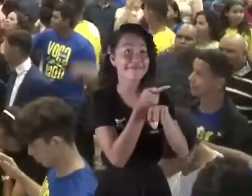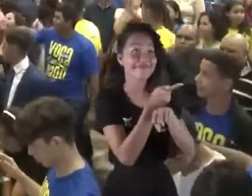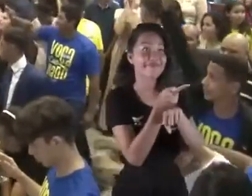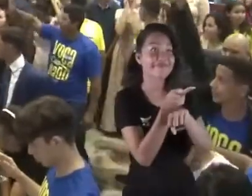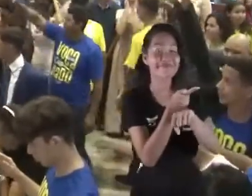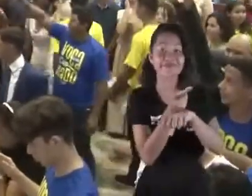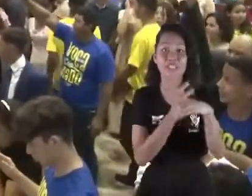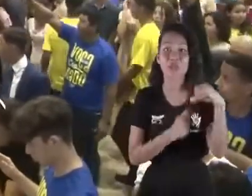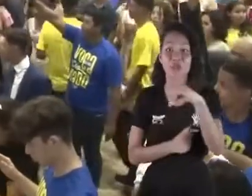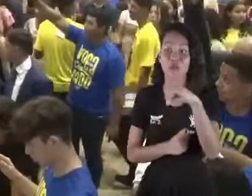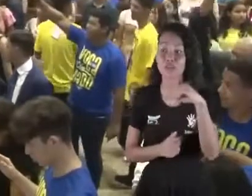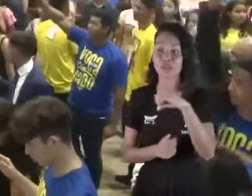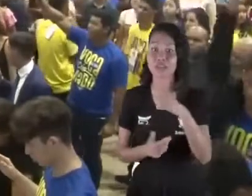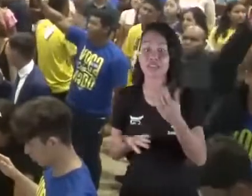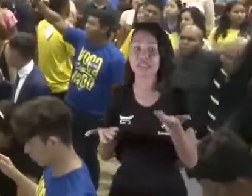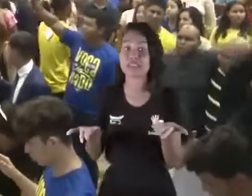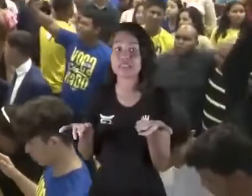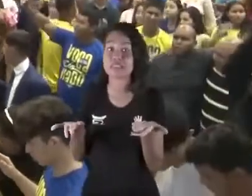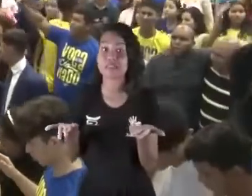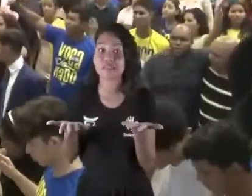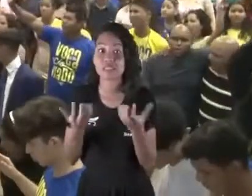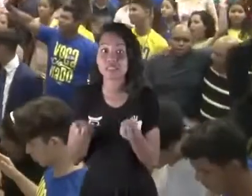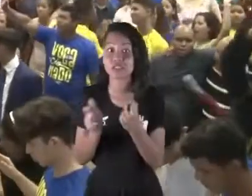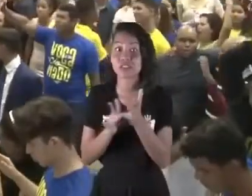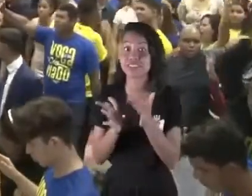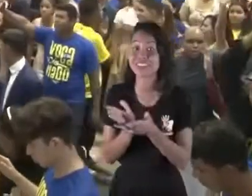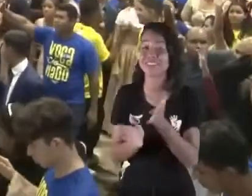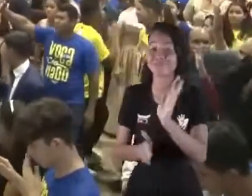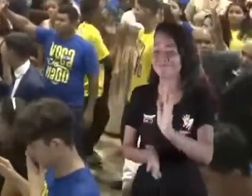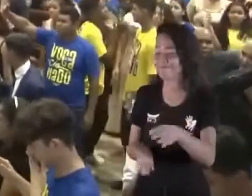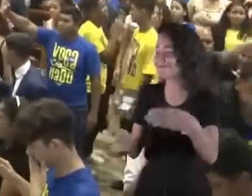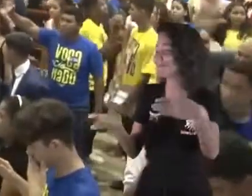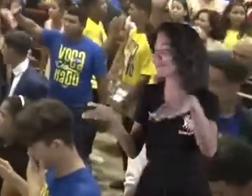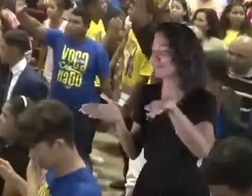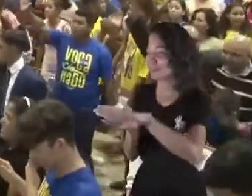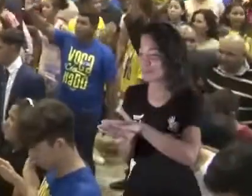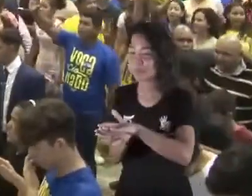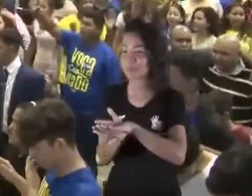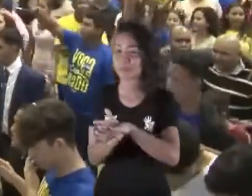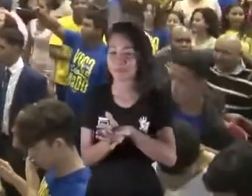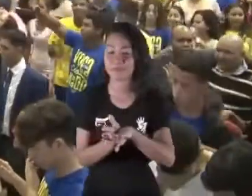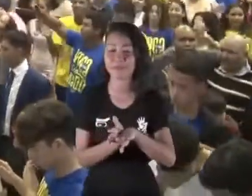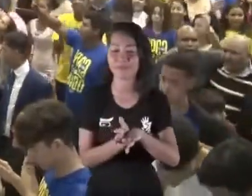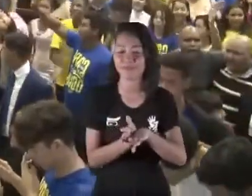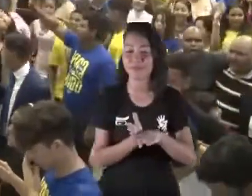Cadê a 99? Chegou a 99.